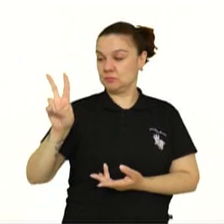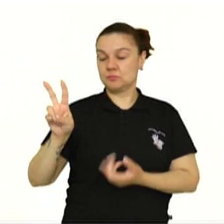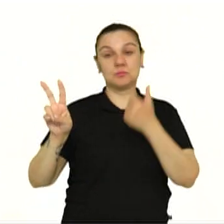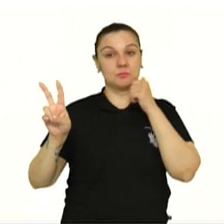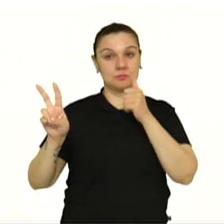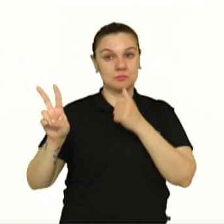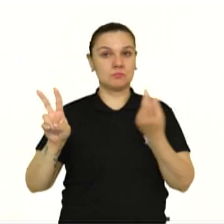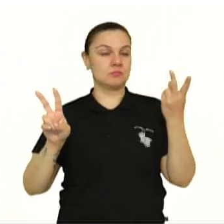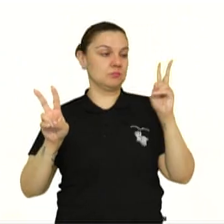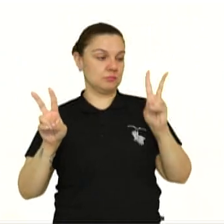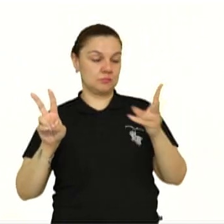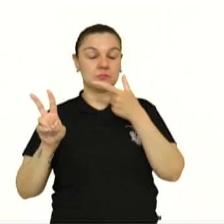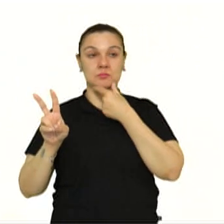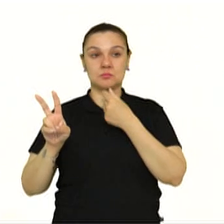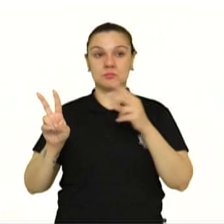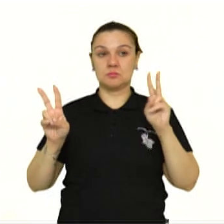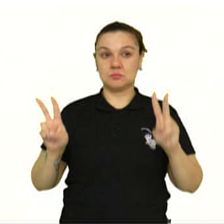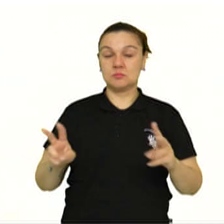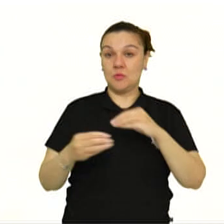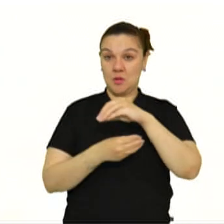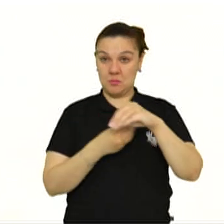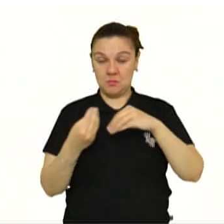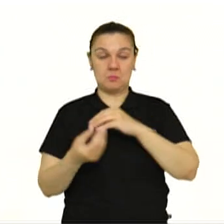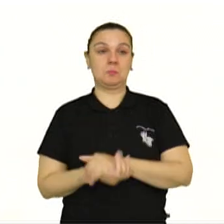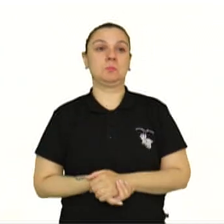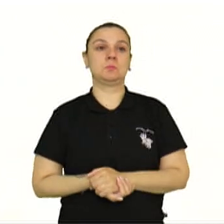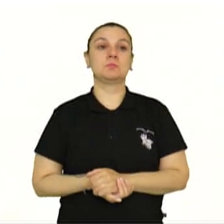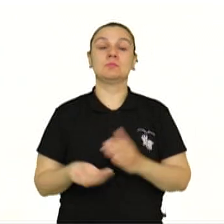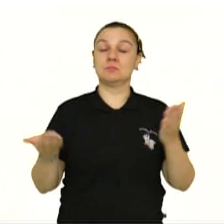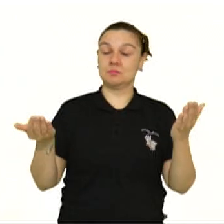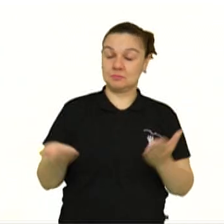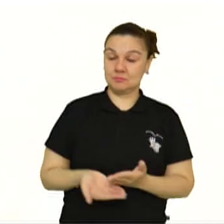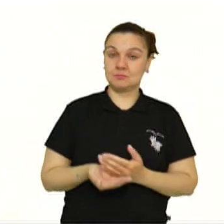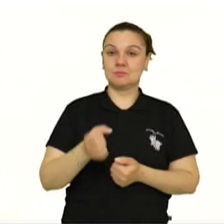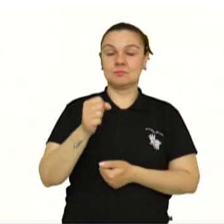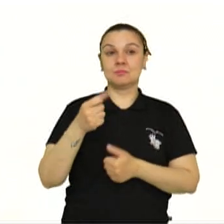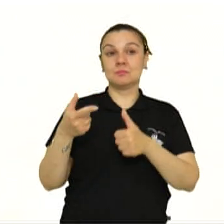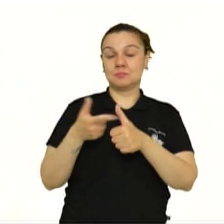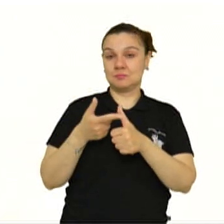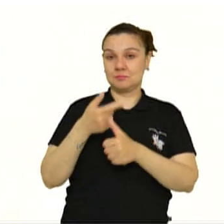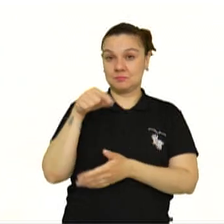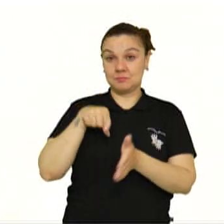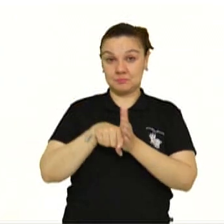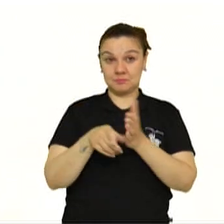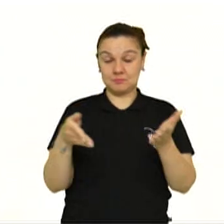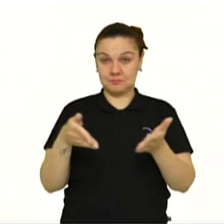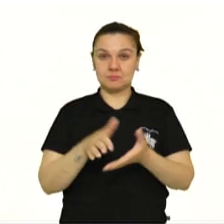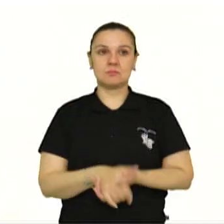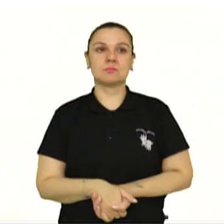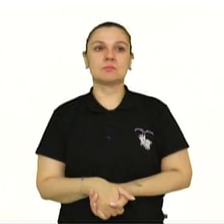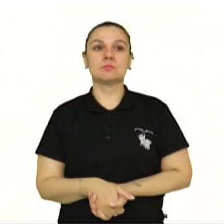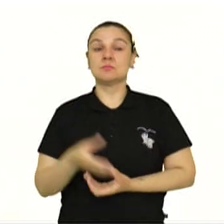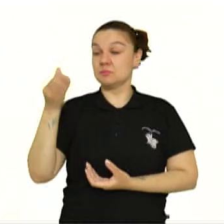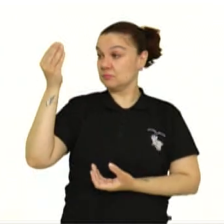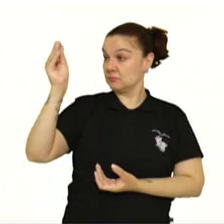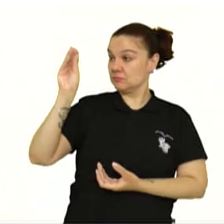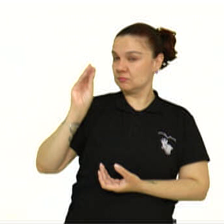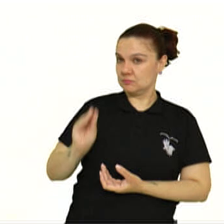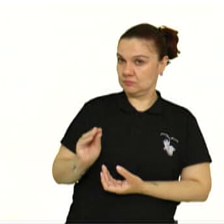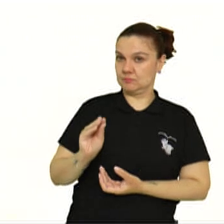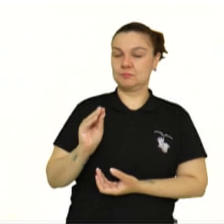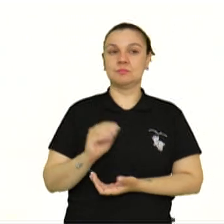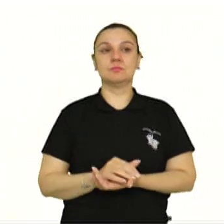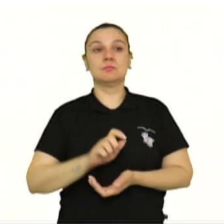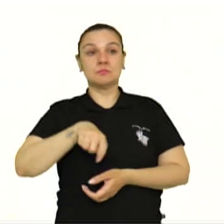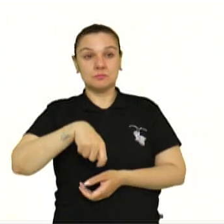feminina, dupla masculina, dupla mista. E a gente vai para o nosso primeiro exercício do dia. Então vamos lá. Acerca